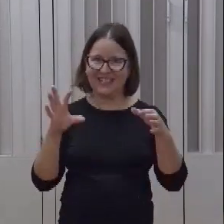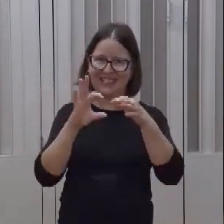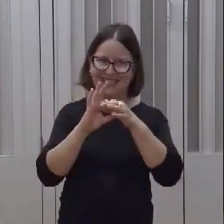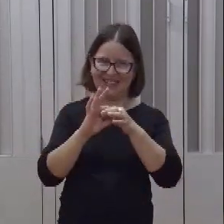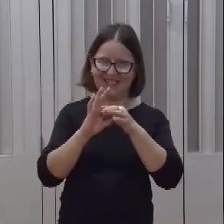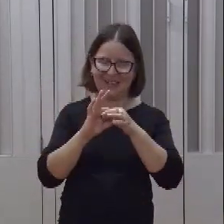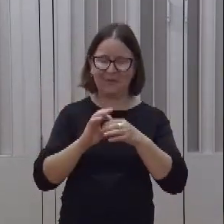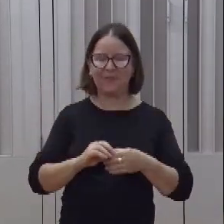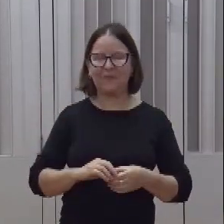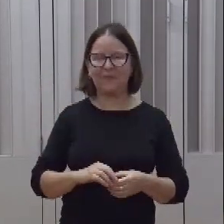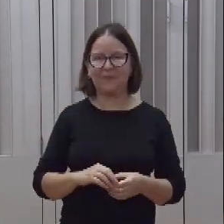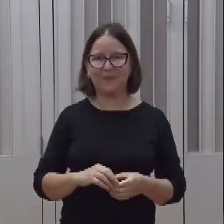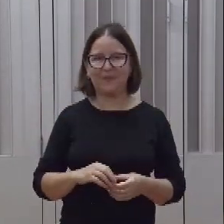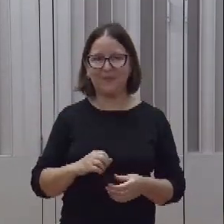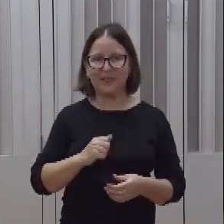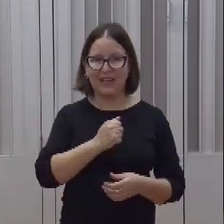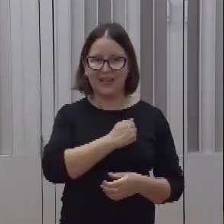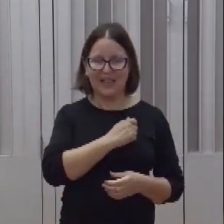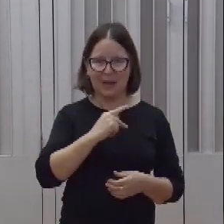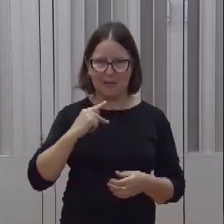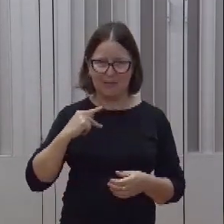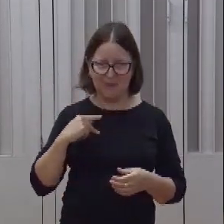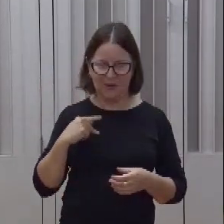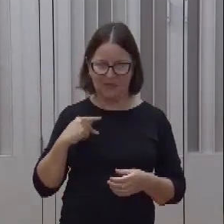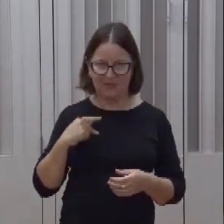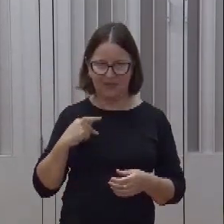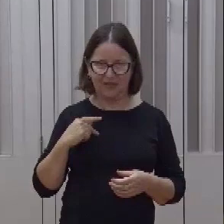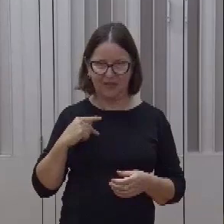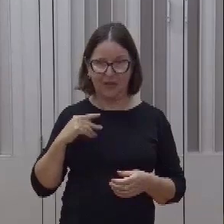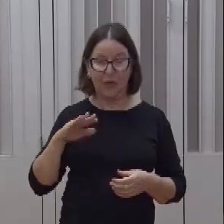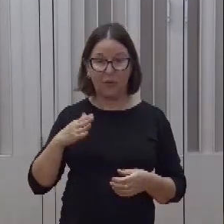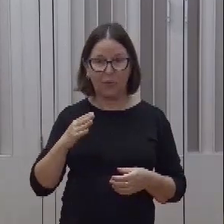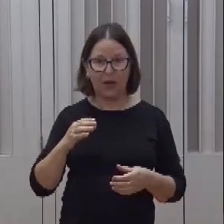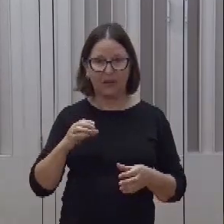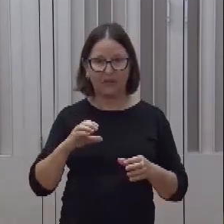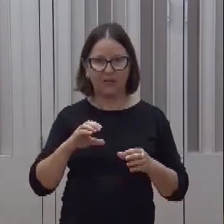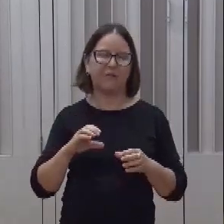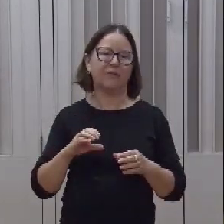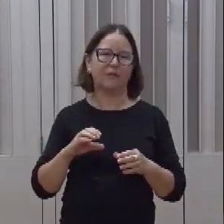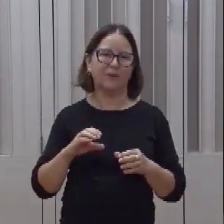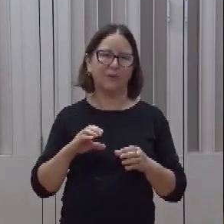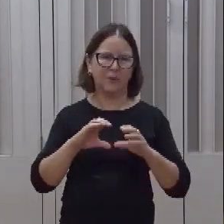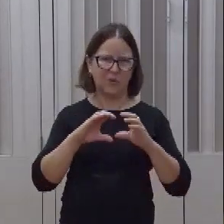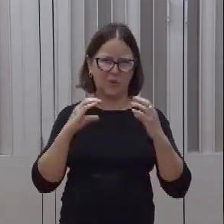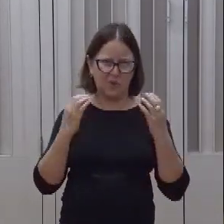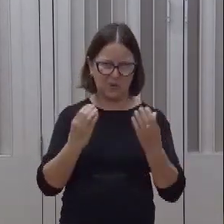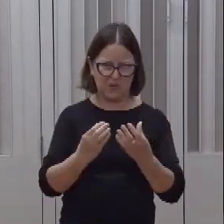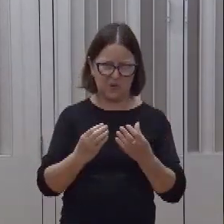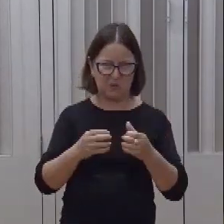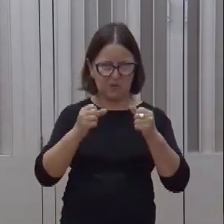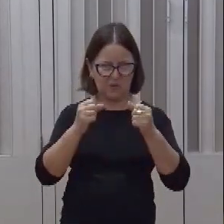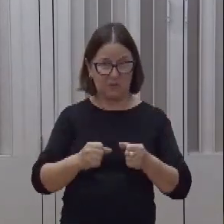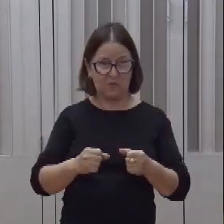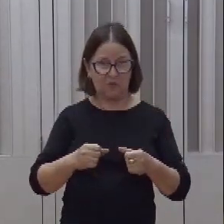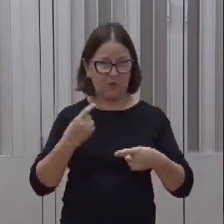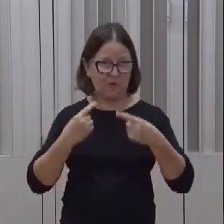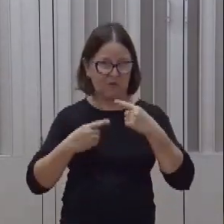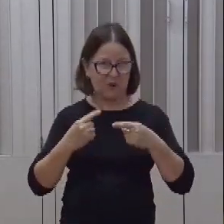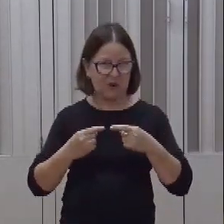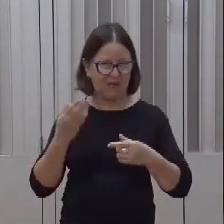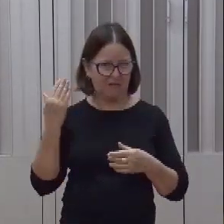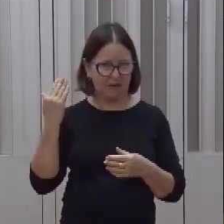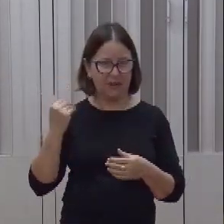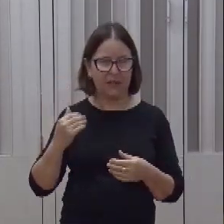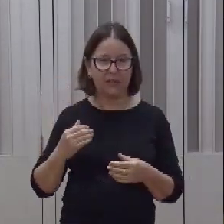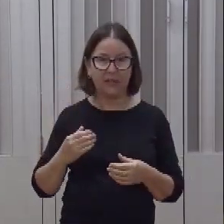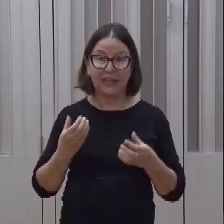Os apóstolos, quando o sinédrio, o poder político da época, queria